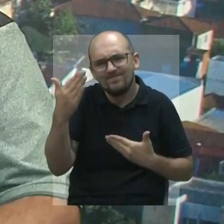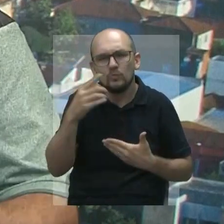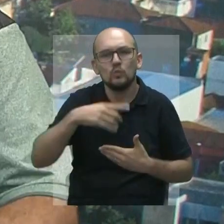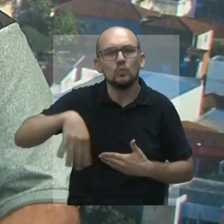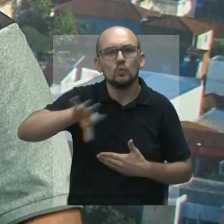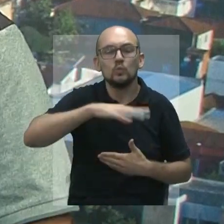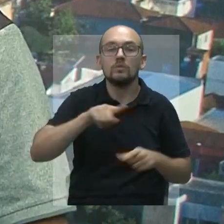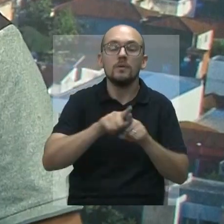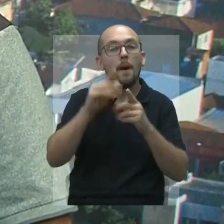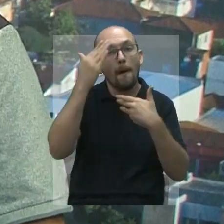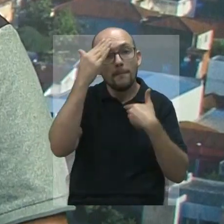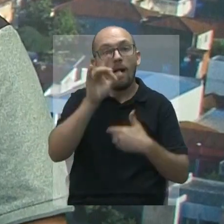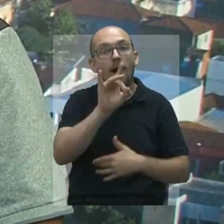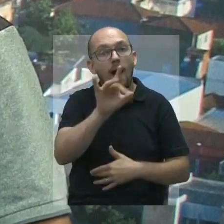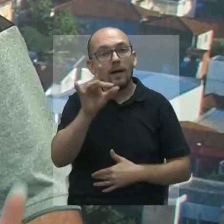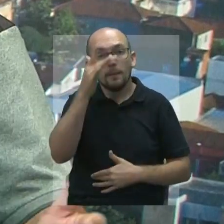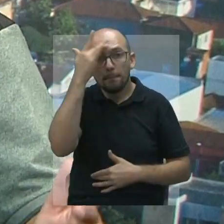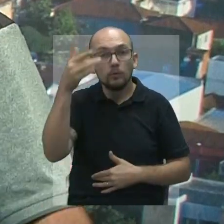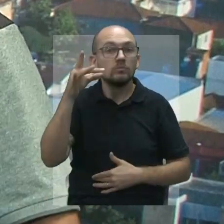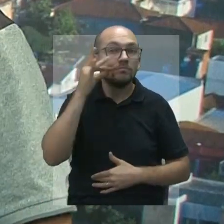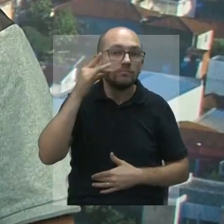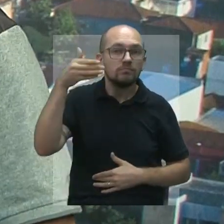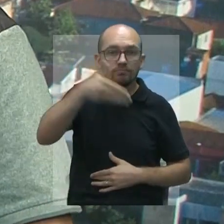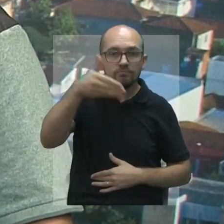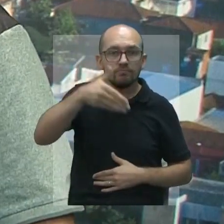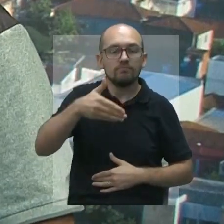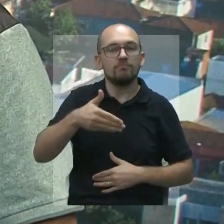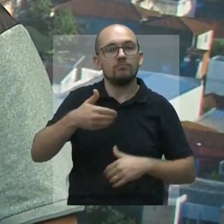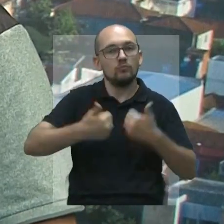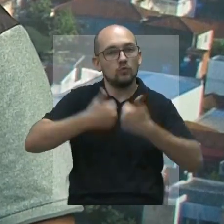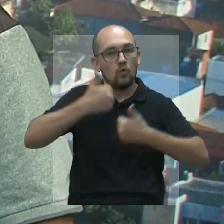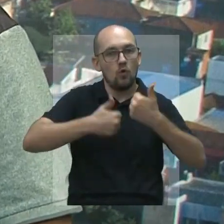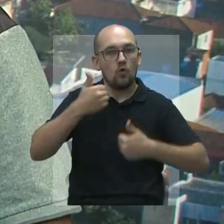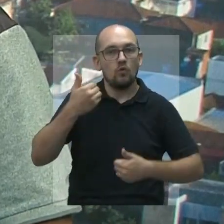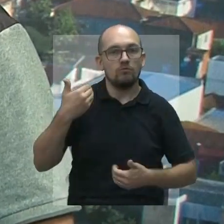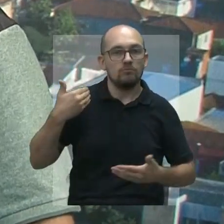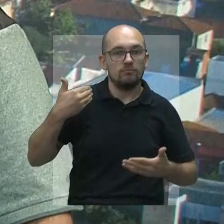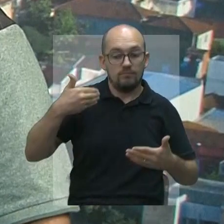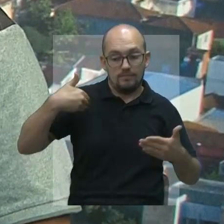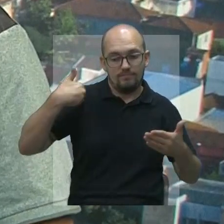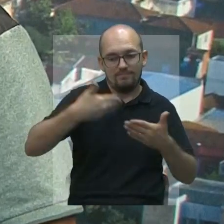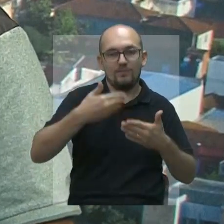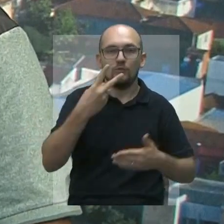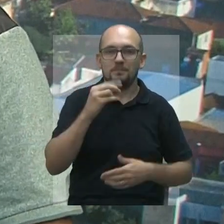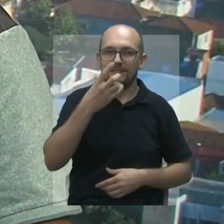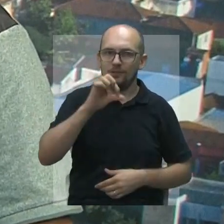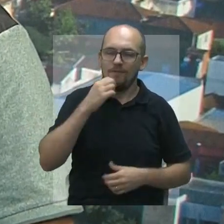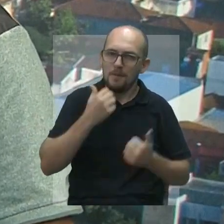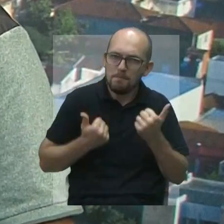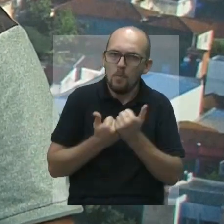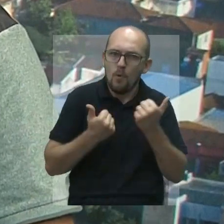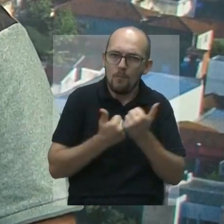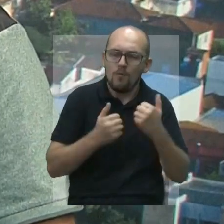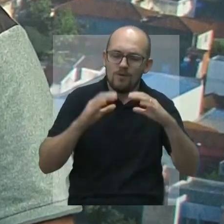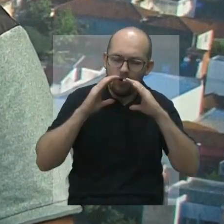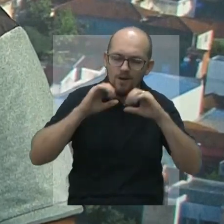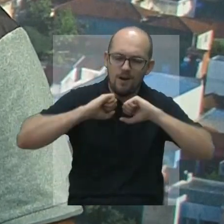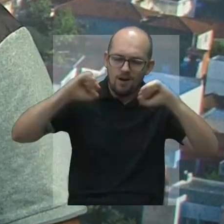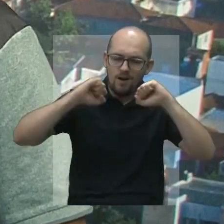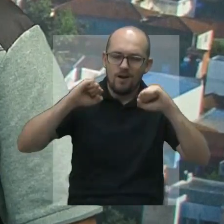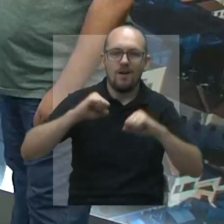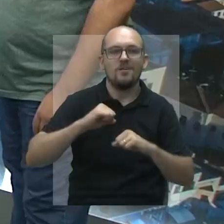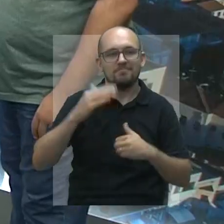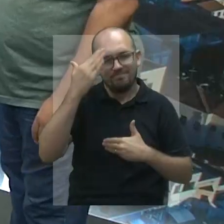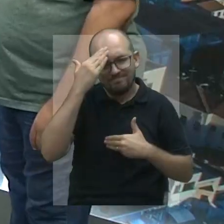vocês e agradecemos a cada um dos torcedores que estiveram no Jaúzão ao longo da temporada 2019, apoiando e incentivando o nosso Galo da Comarca.